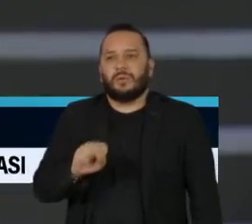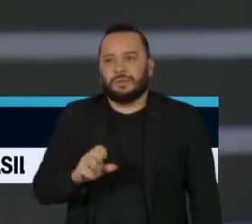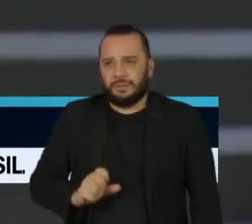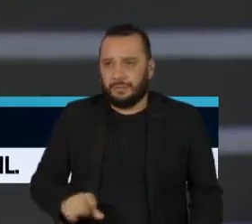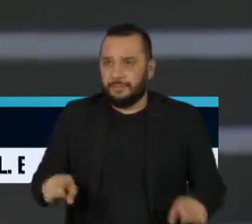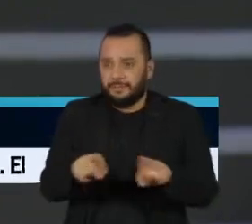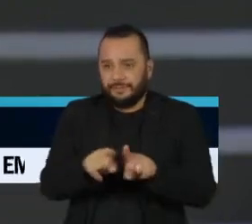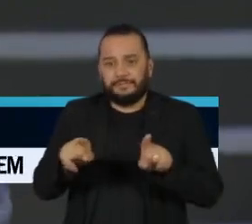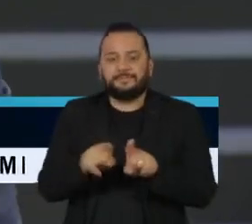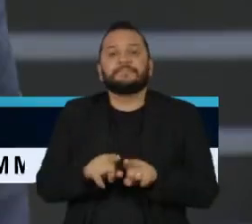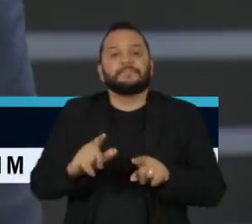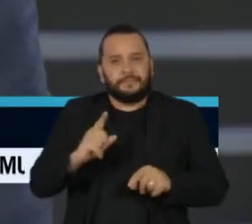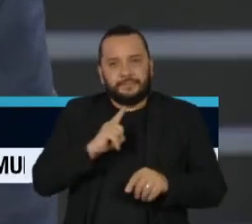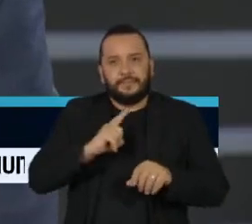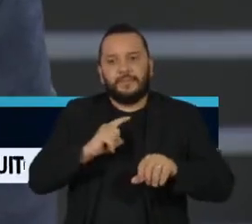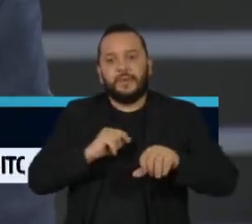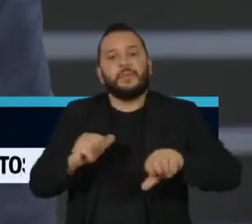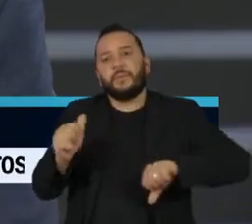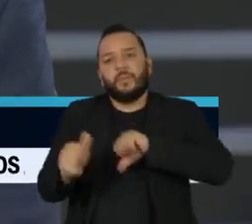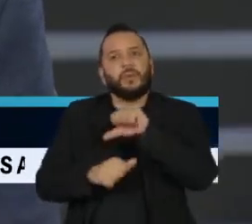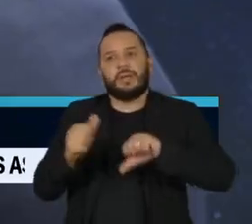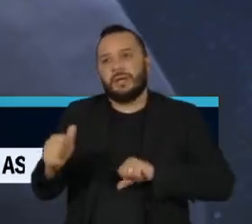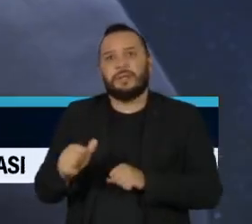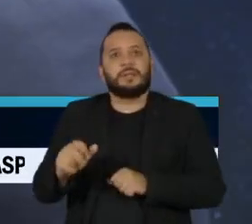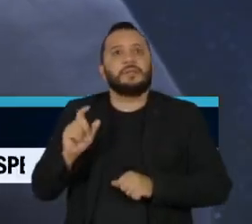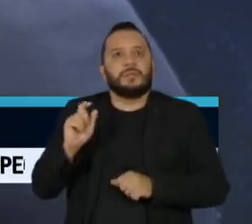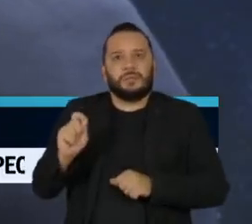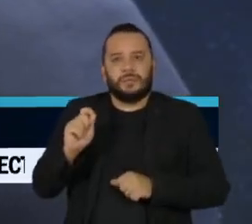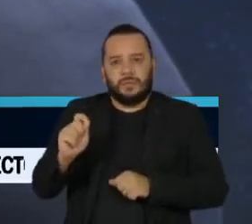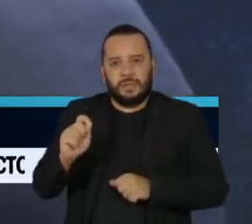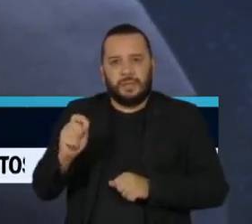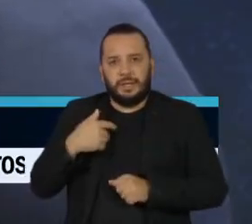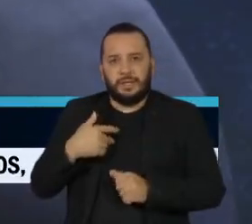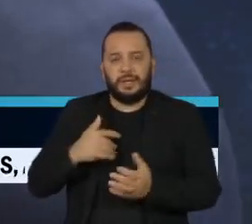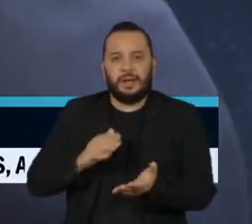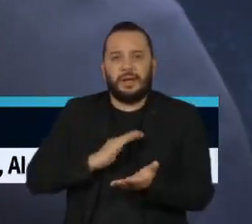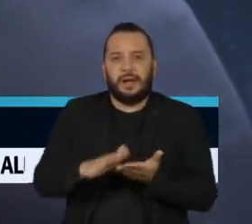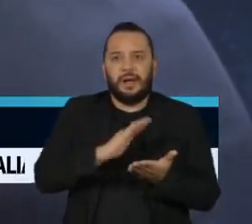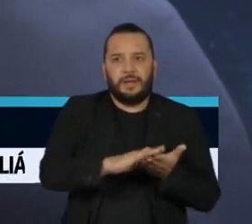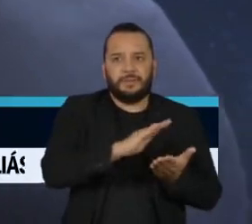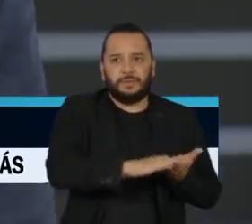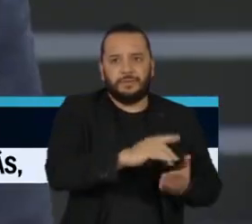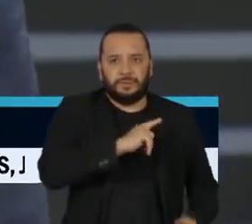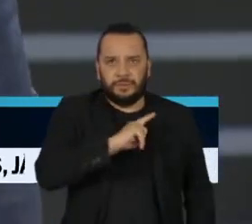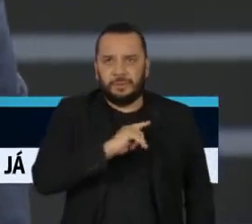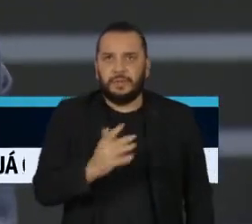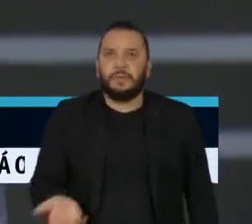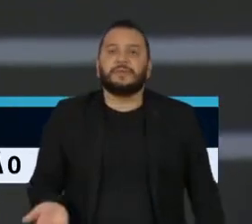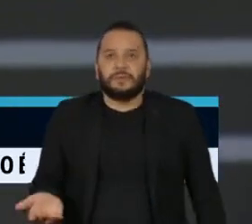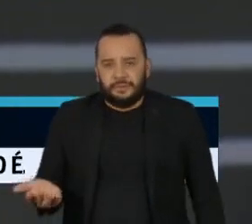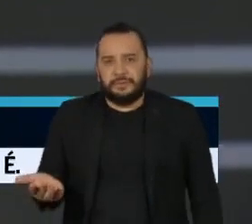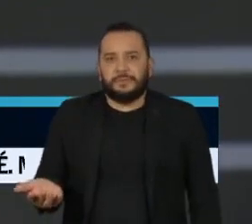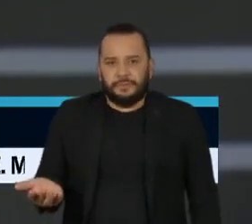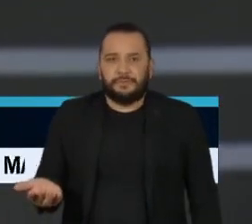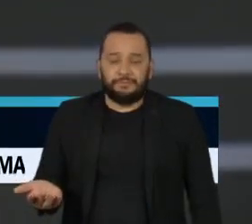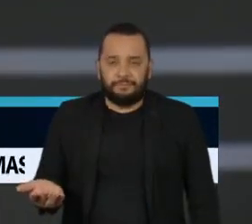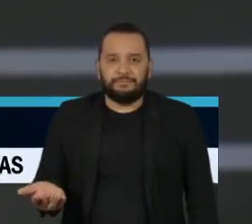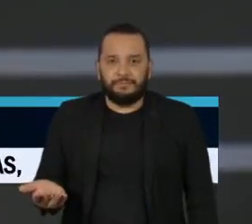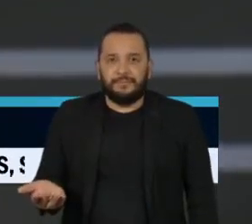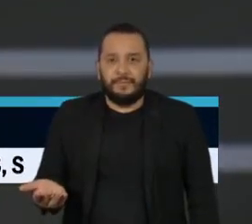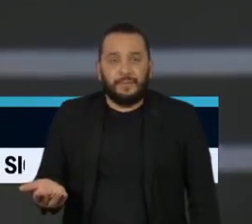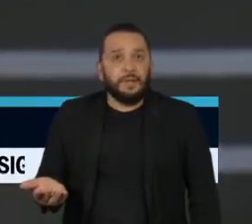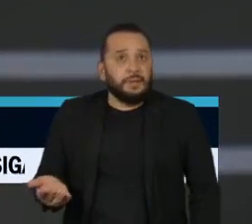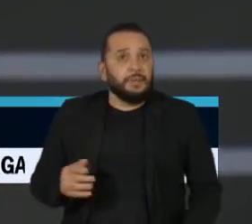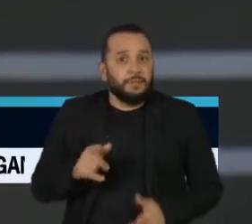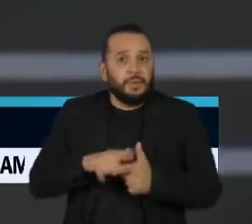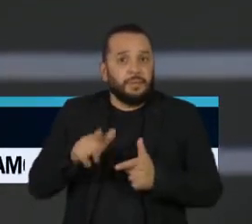Depois veio uma mudança também da indexação para dar mais gordura de gasto. Também foi um problema. E